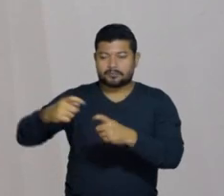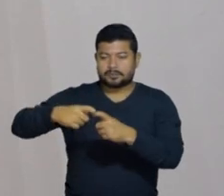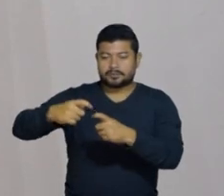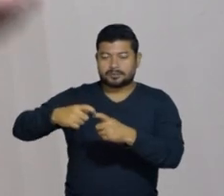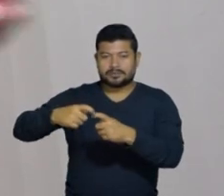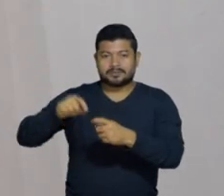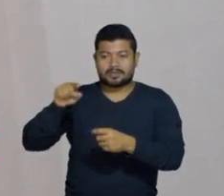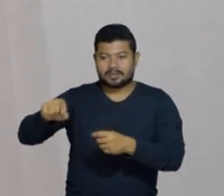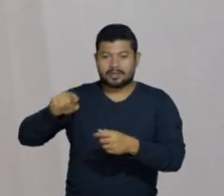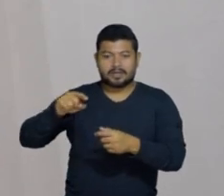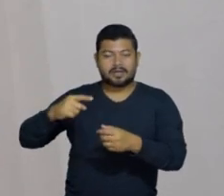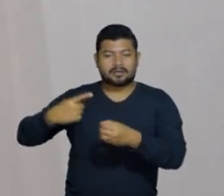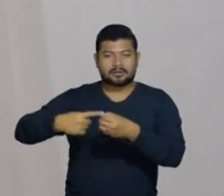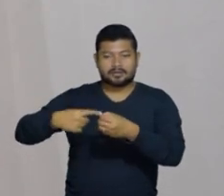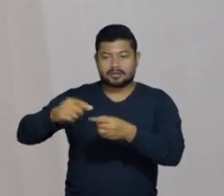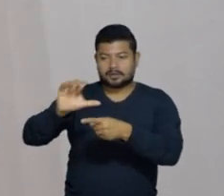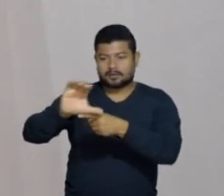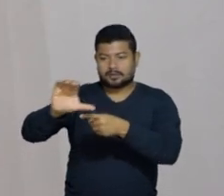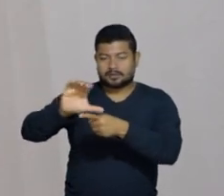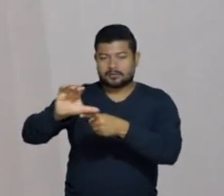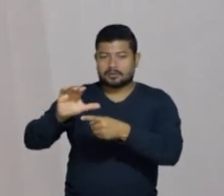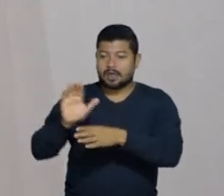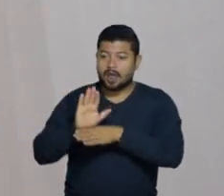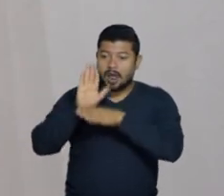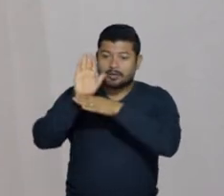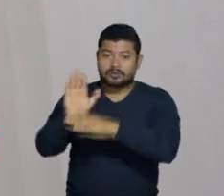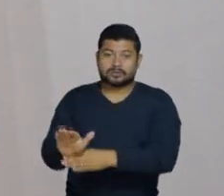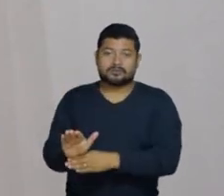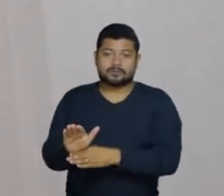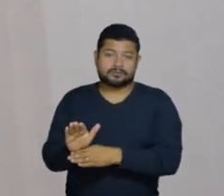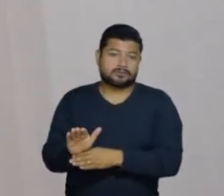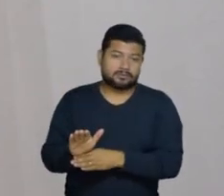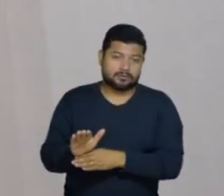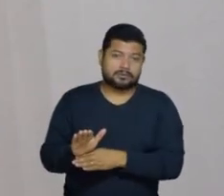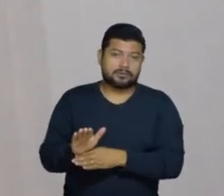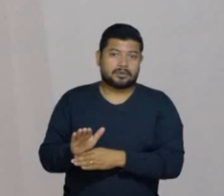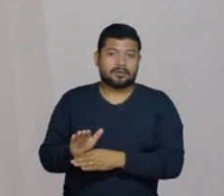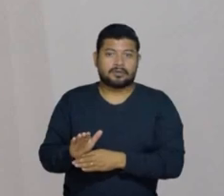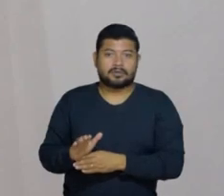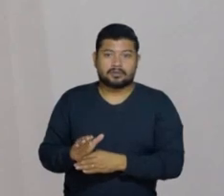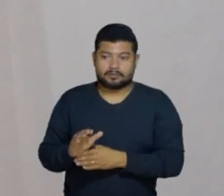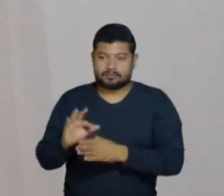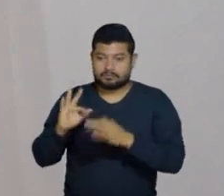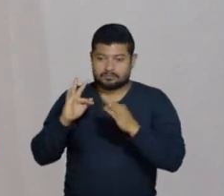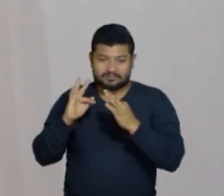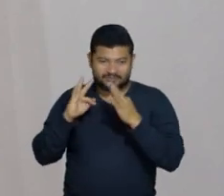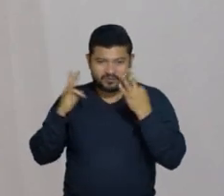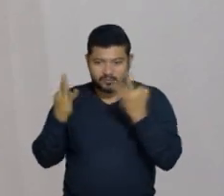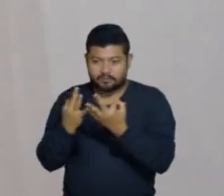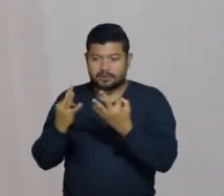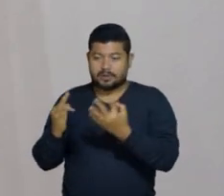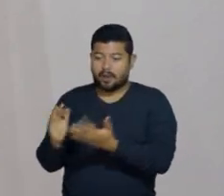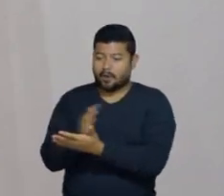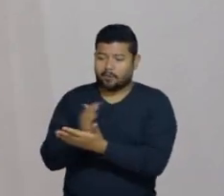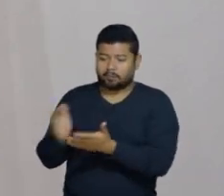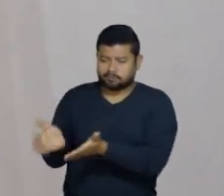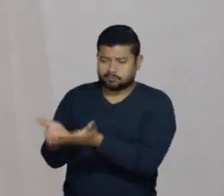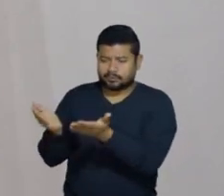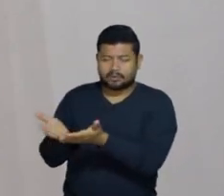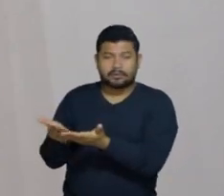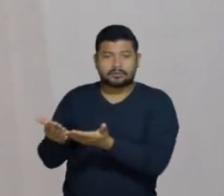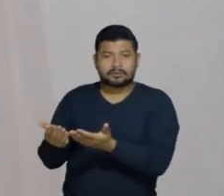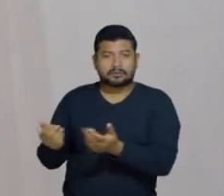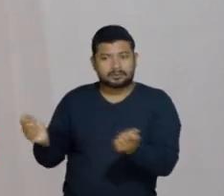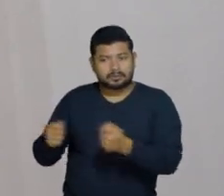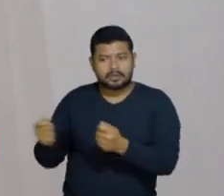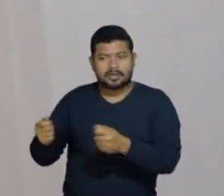pessoas, filhos e filhas de famílias mais empobrecidas, possam também ter